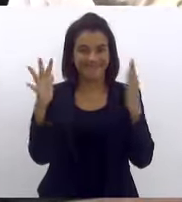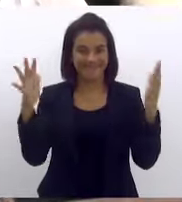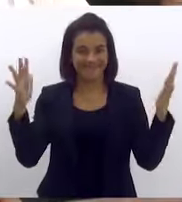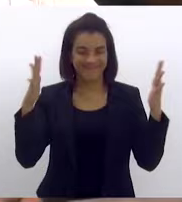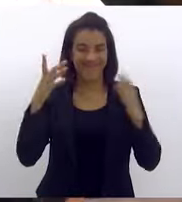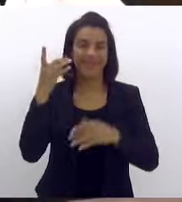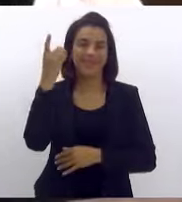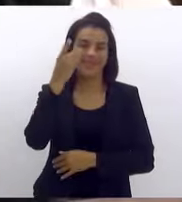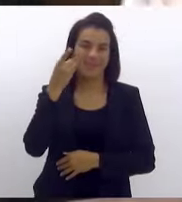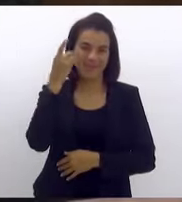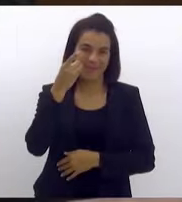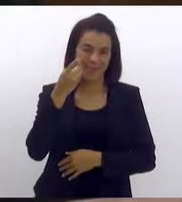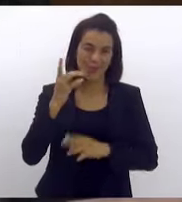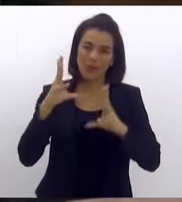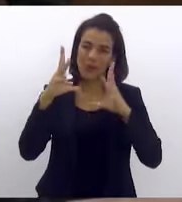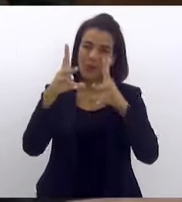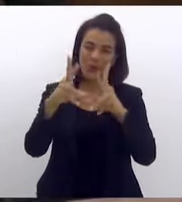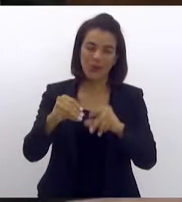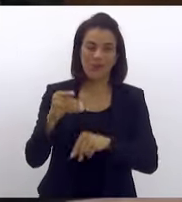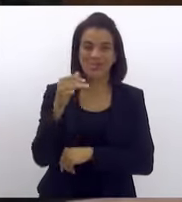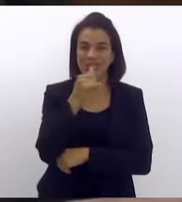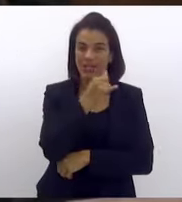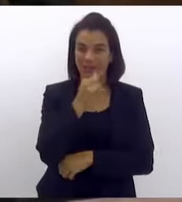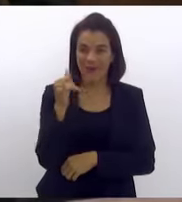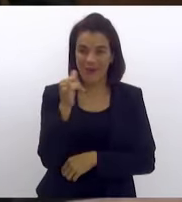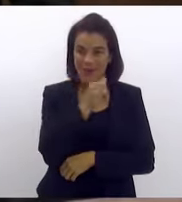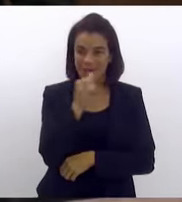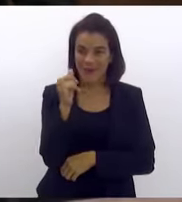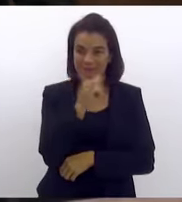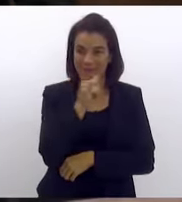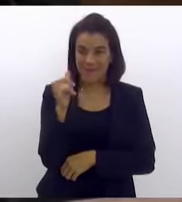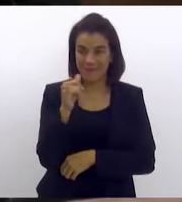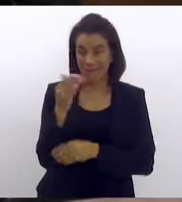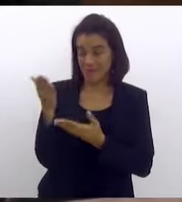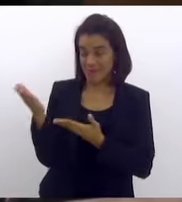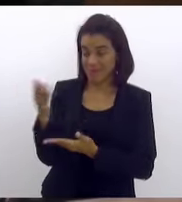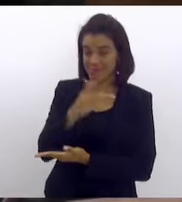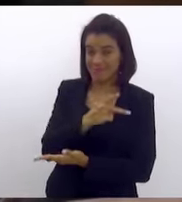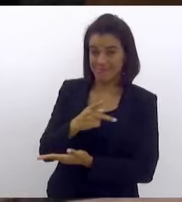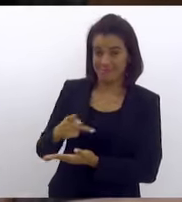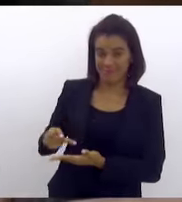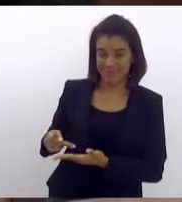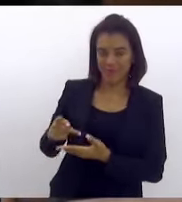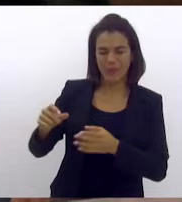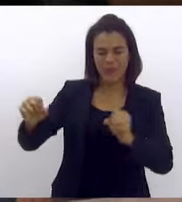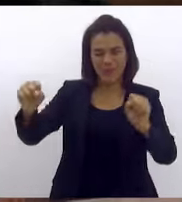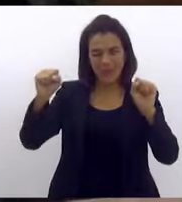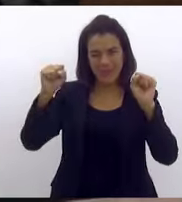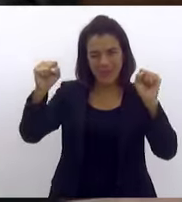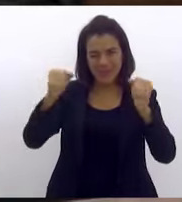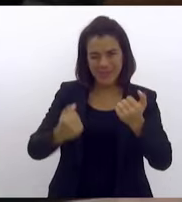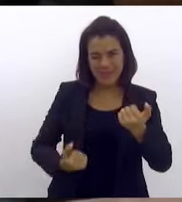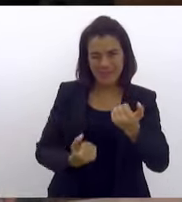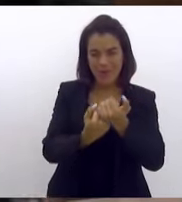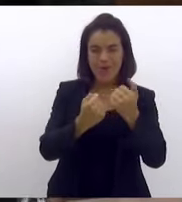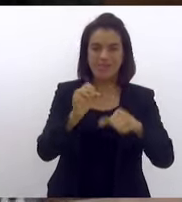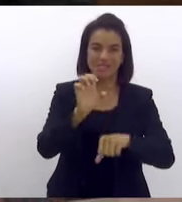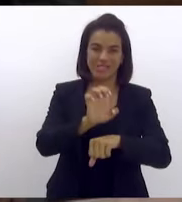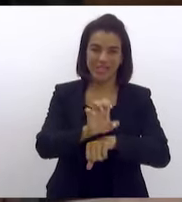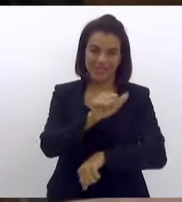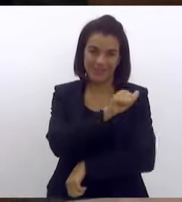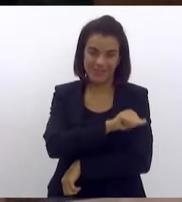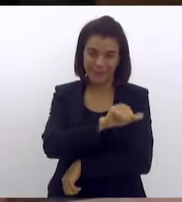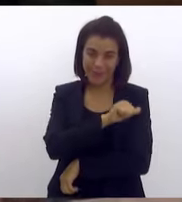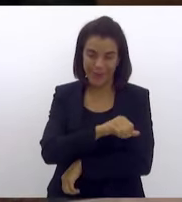deputados tricolores e os não tricolores, mas eu tenho certeza que Vossa Excelência, como presidente desse parlamento, torceu para o estado do Rio de Janeiro. Você